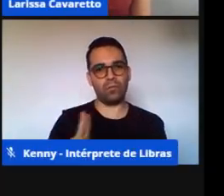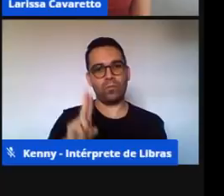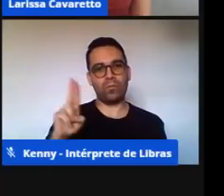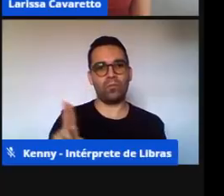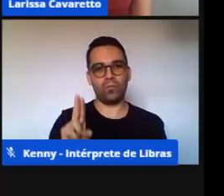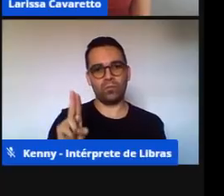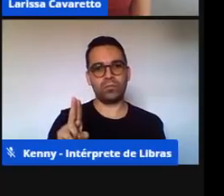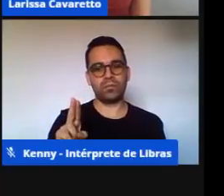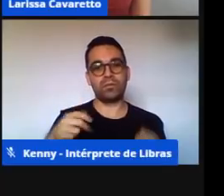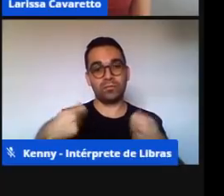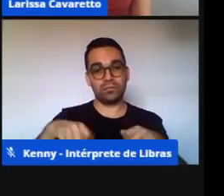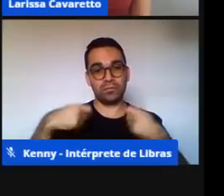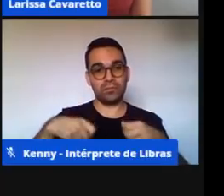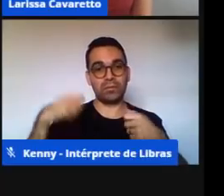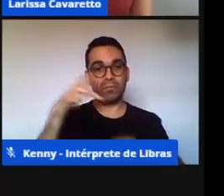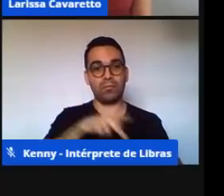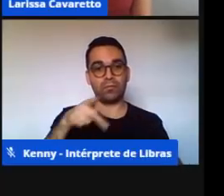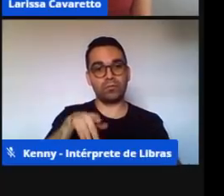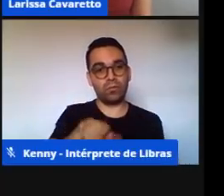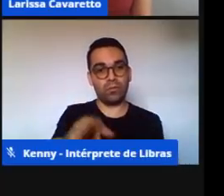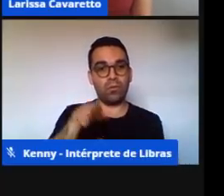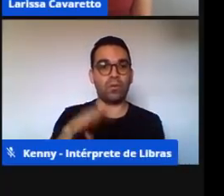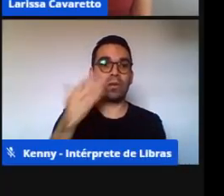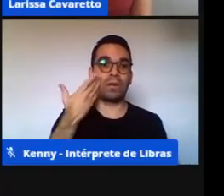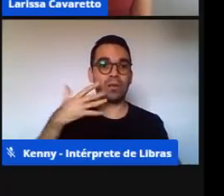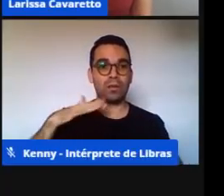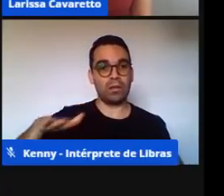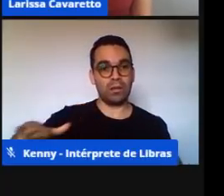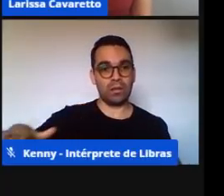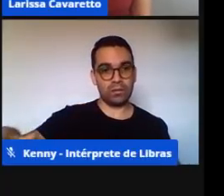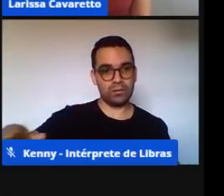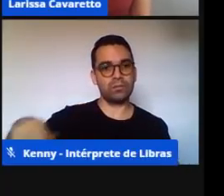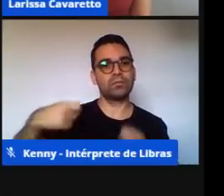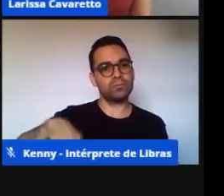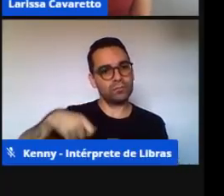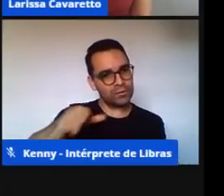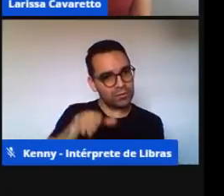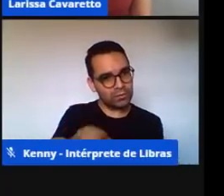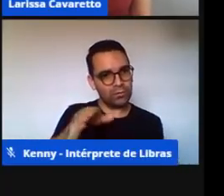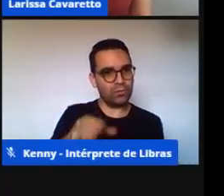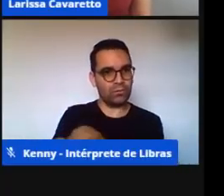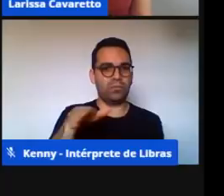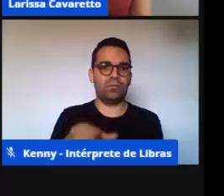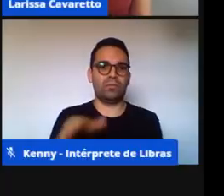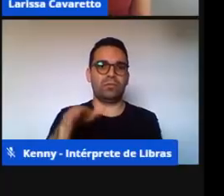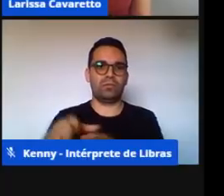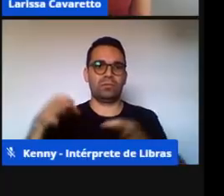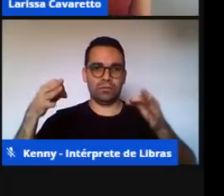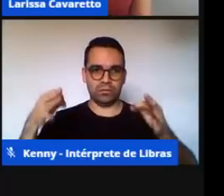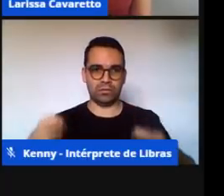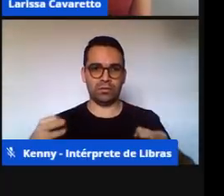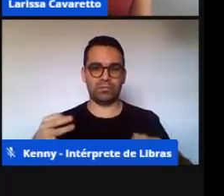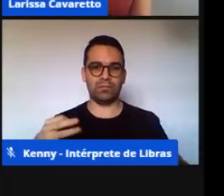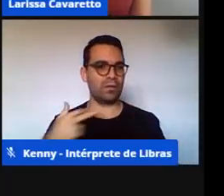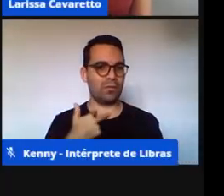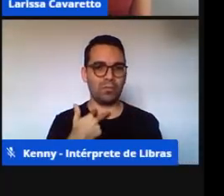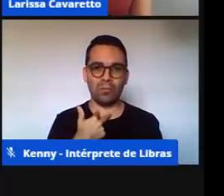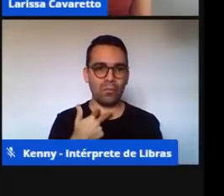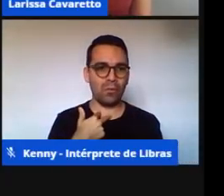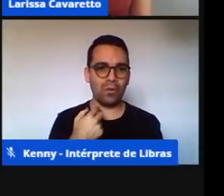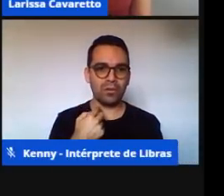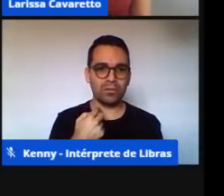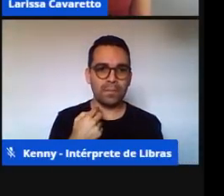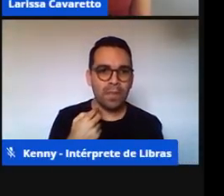né? Às vezes não tem muita noção, mas orientar bem as crianças em relação a essa questão de não poder colocar a boca